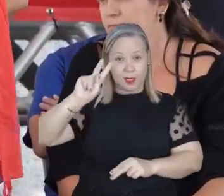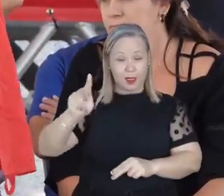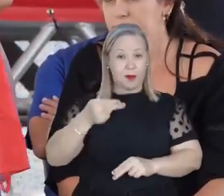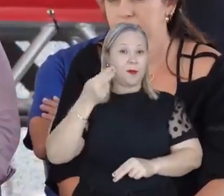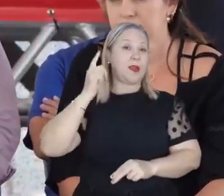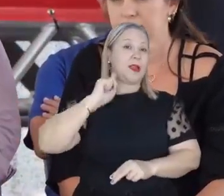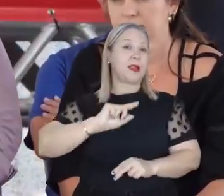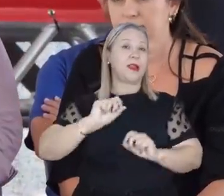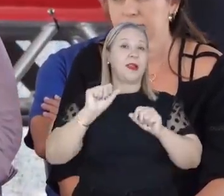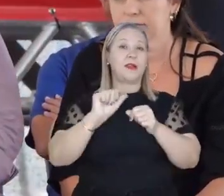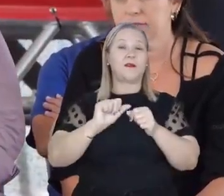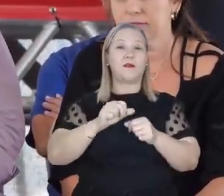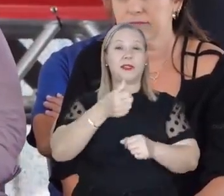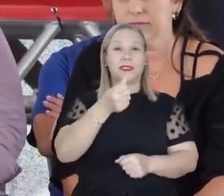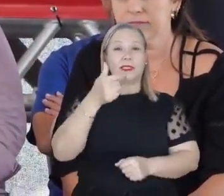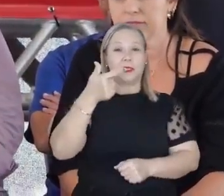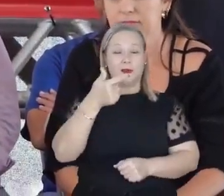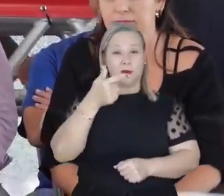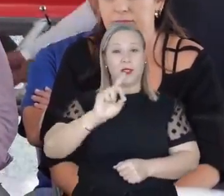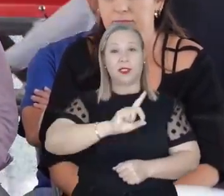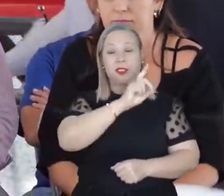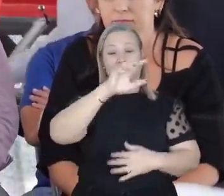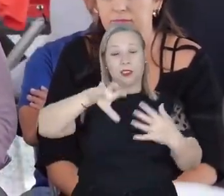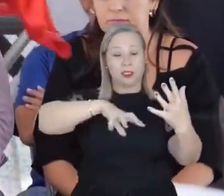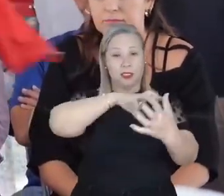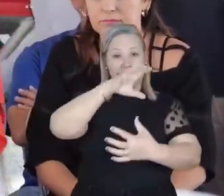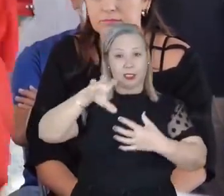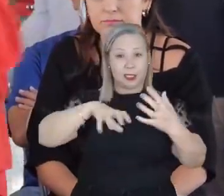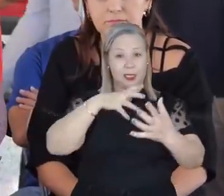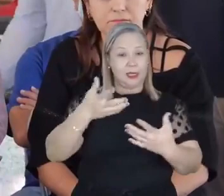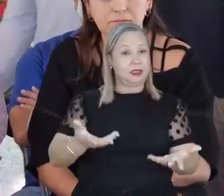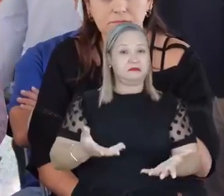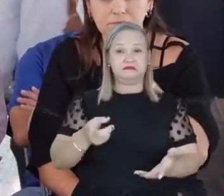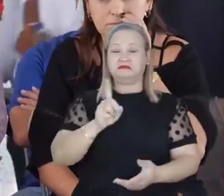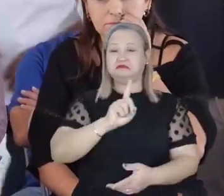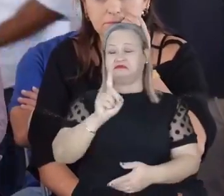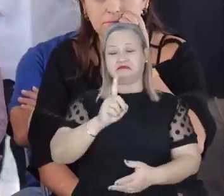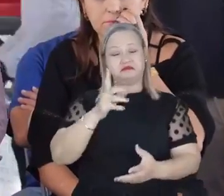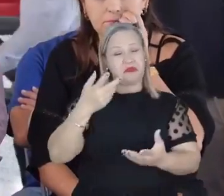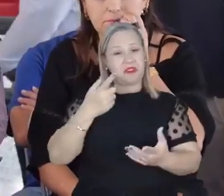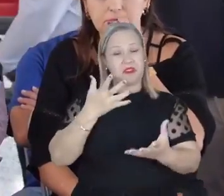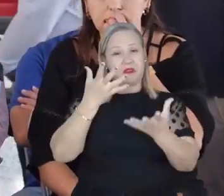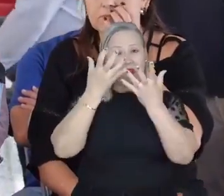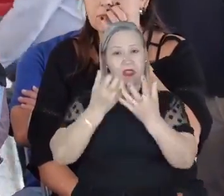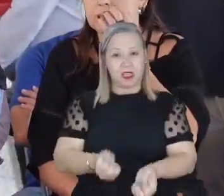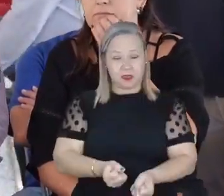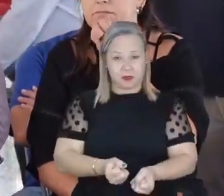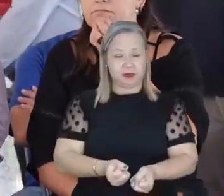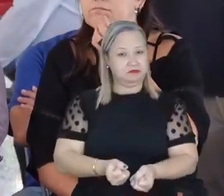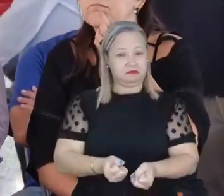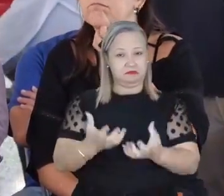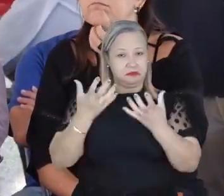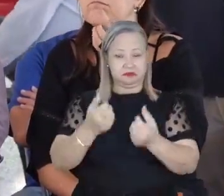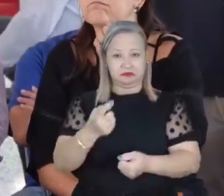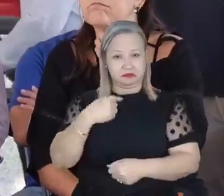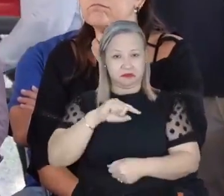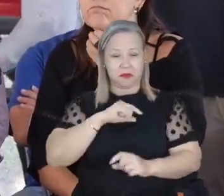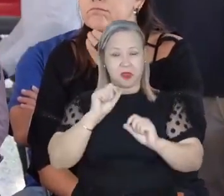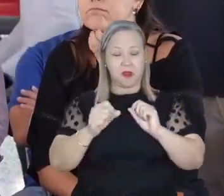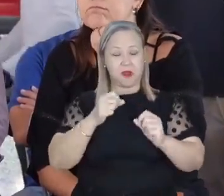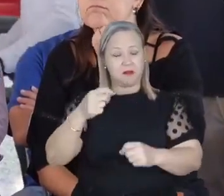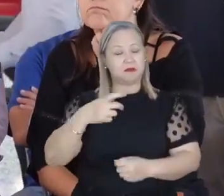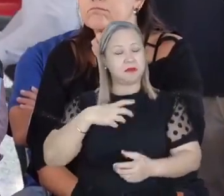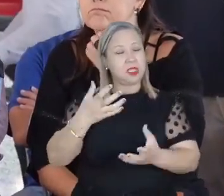de greve e não fomos recebidos. O que nós queremos aqui é um compromisso com você, Lula, que